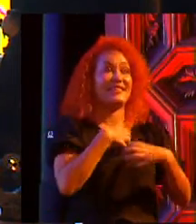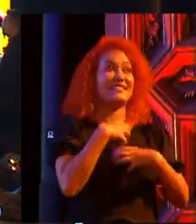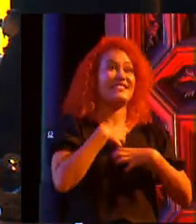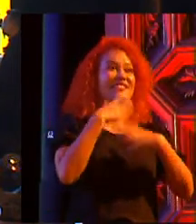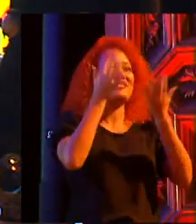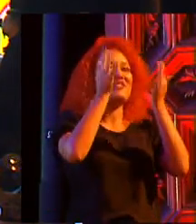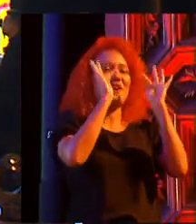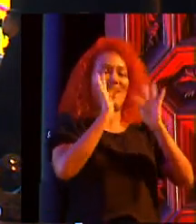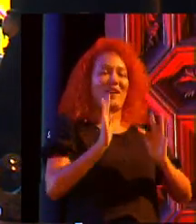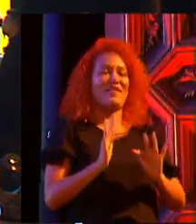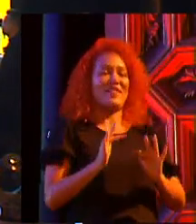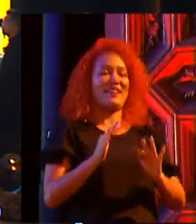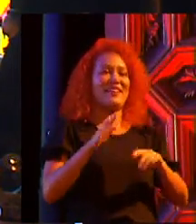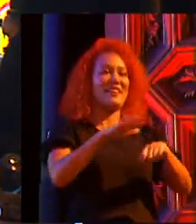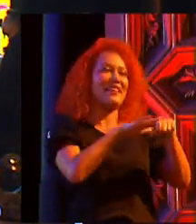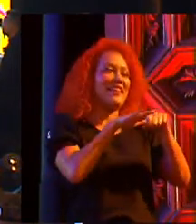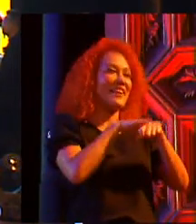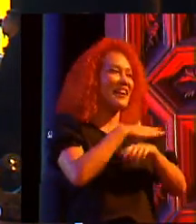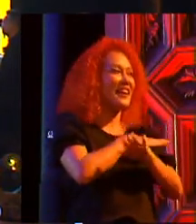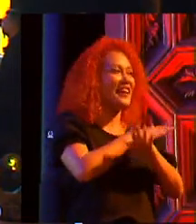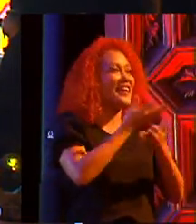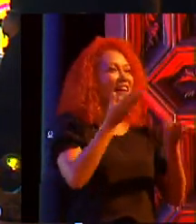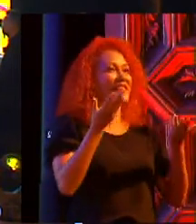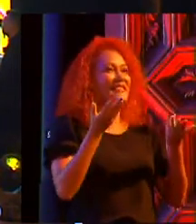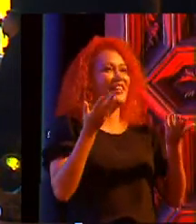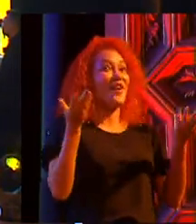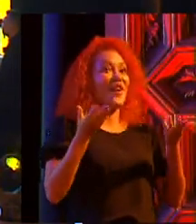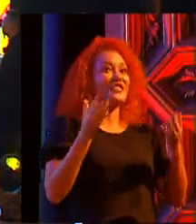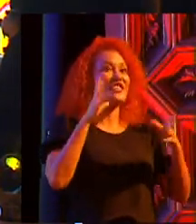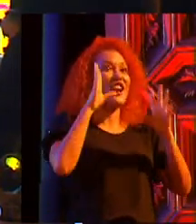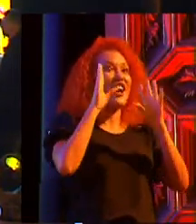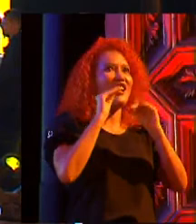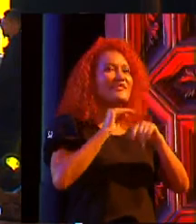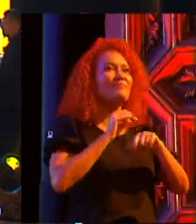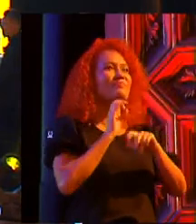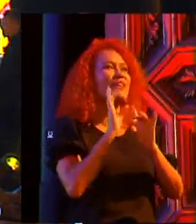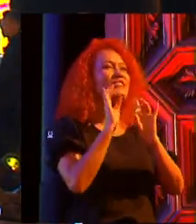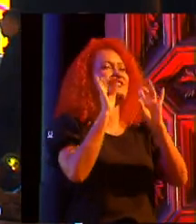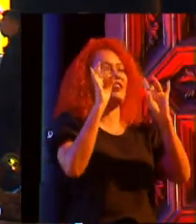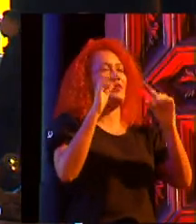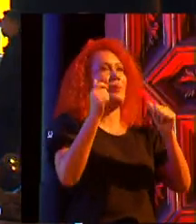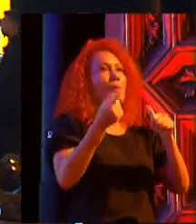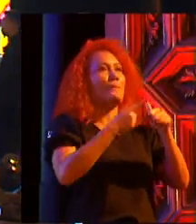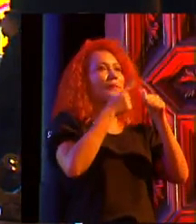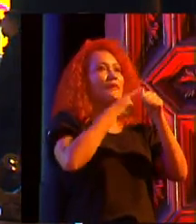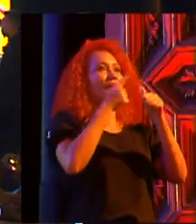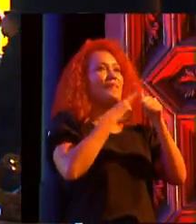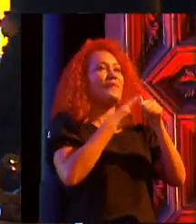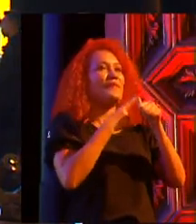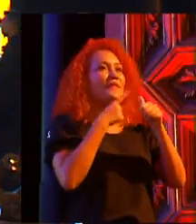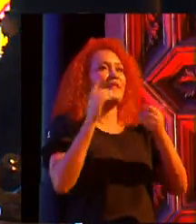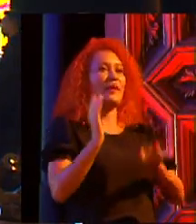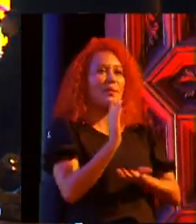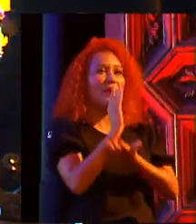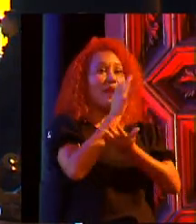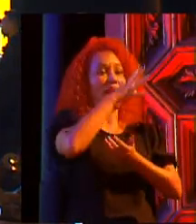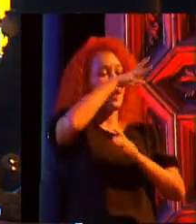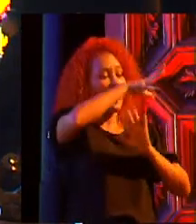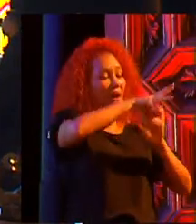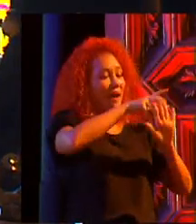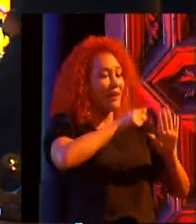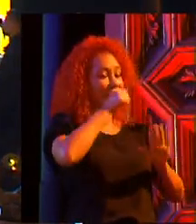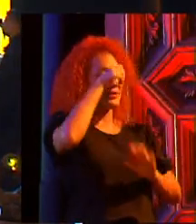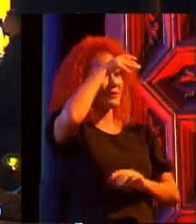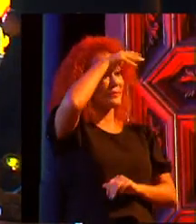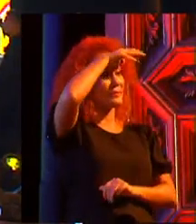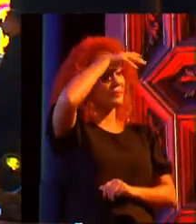feliz de estar aqui falando com vocês nessa noite tão especial. Primeira edição do Prêmio Amazônia de Música. E